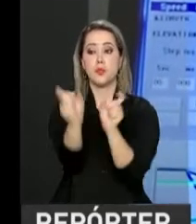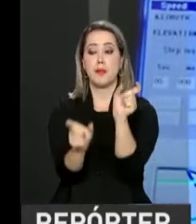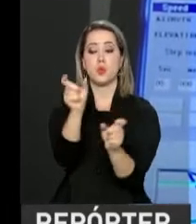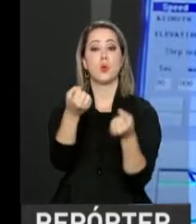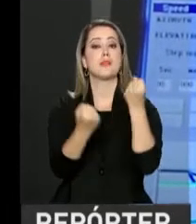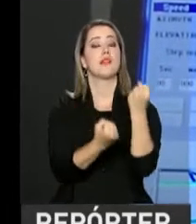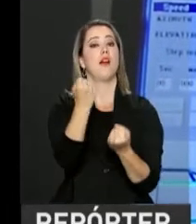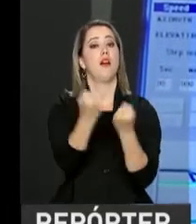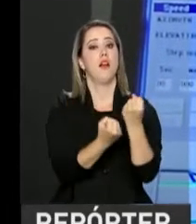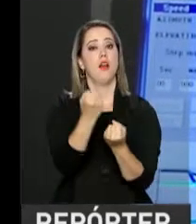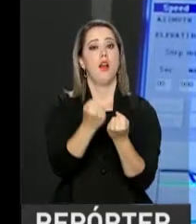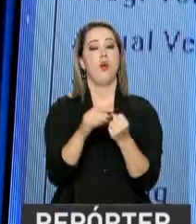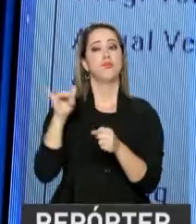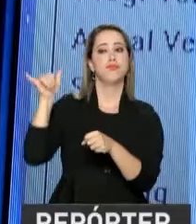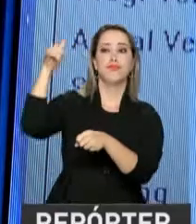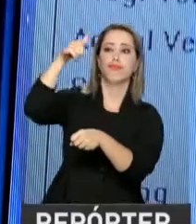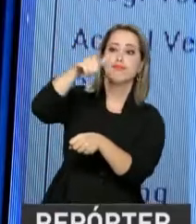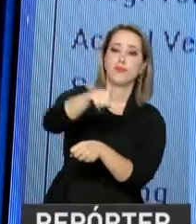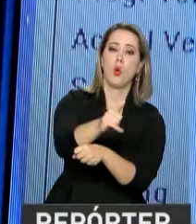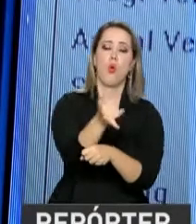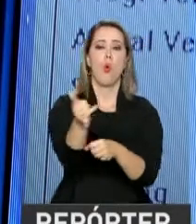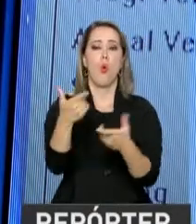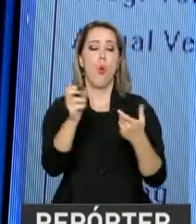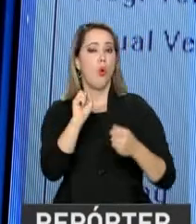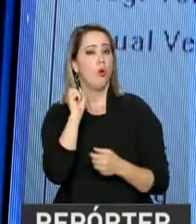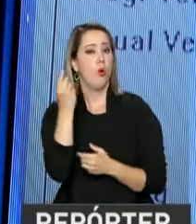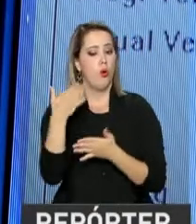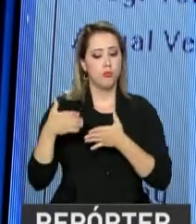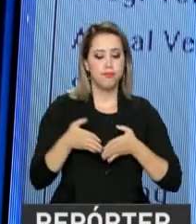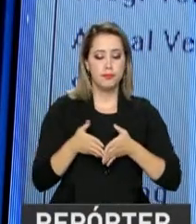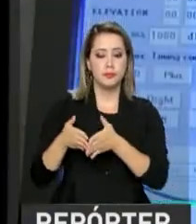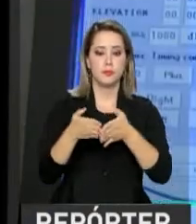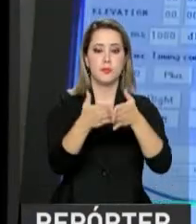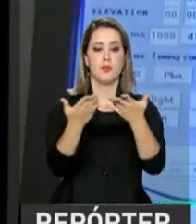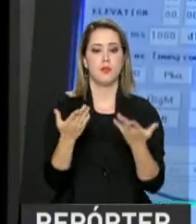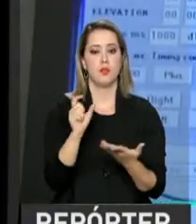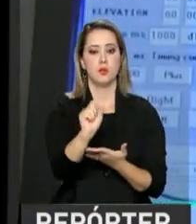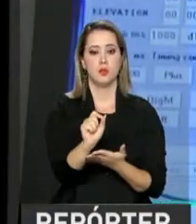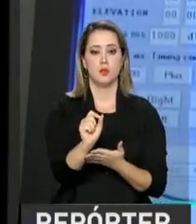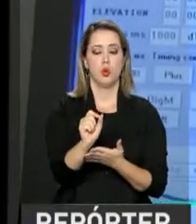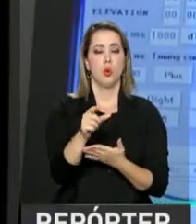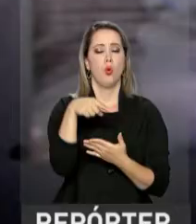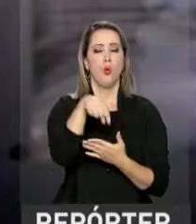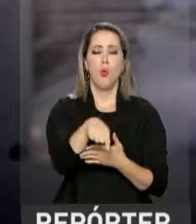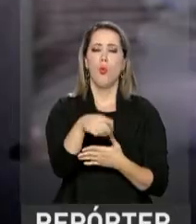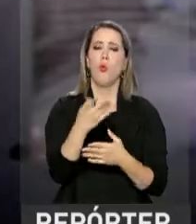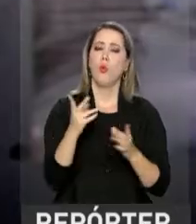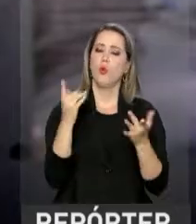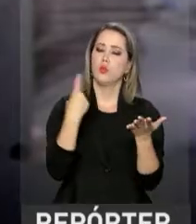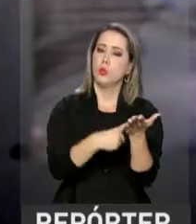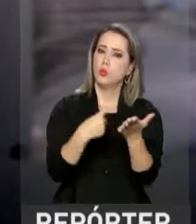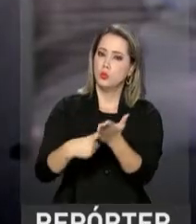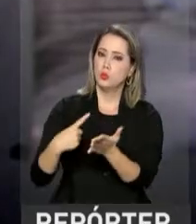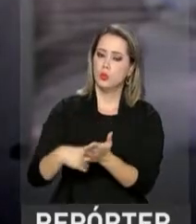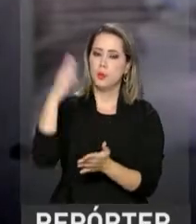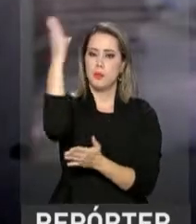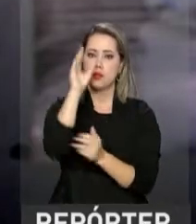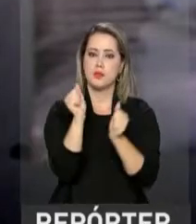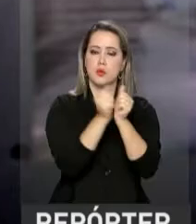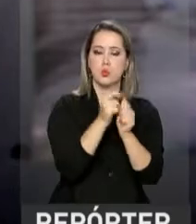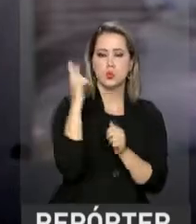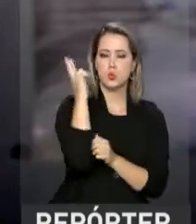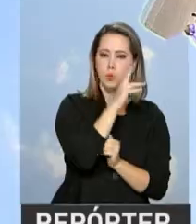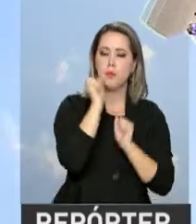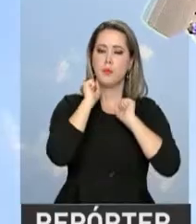veículos aeronaves ou uma embarcação no globo terrestre o acordo entre brasil e rússia permitiu a